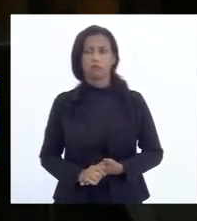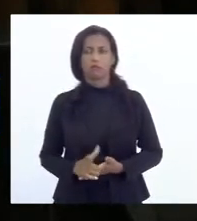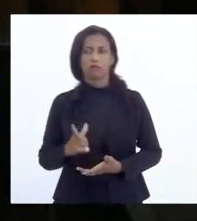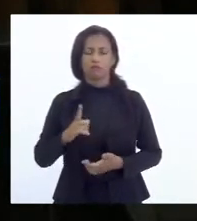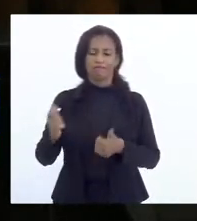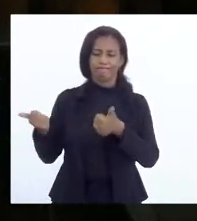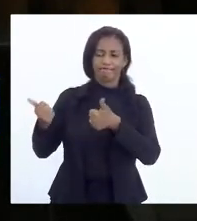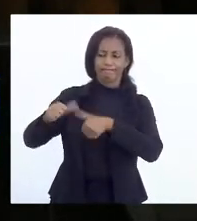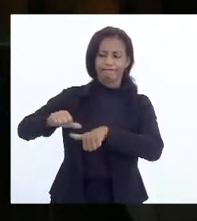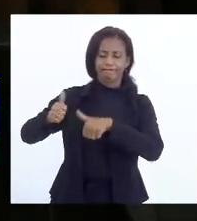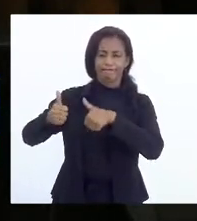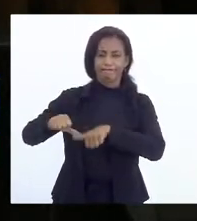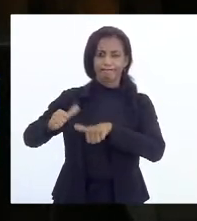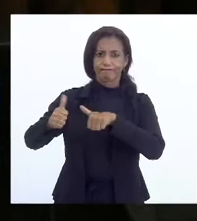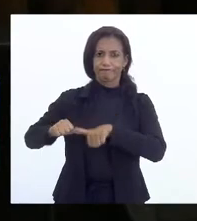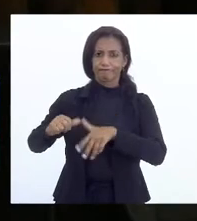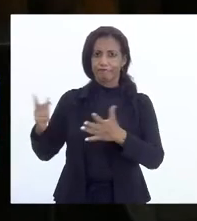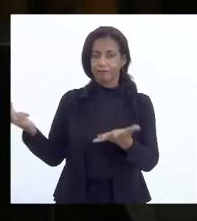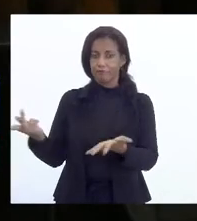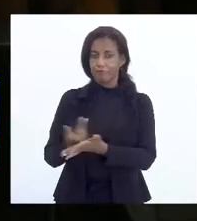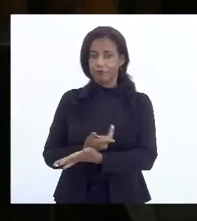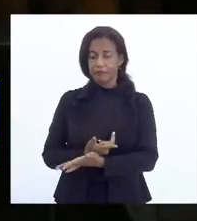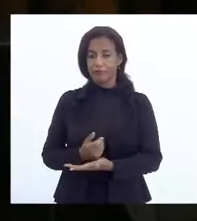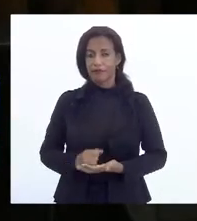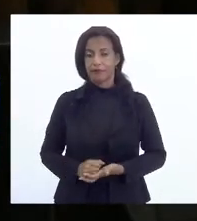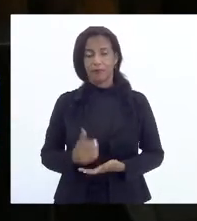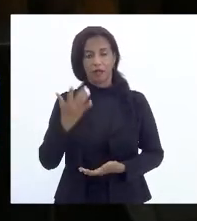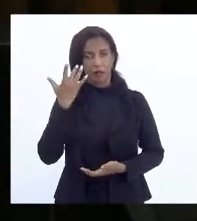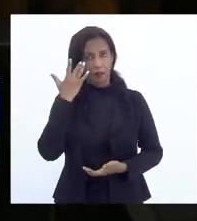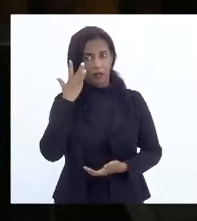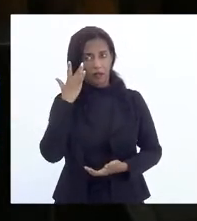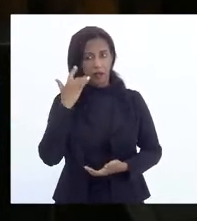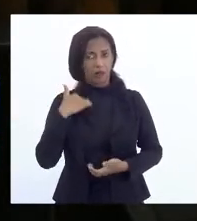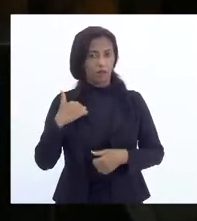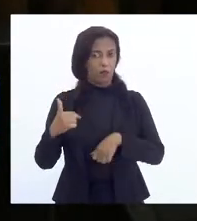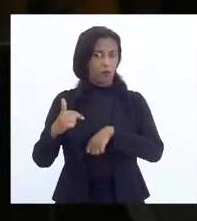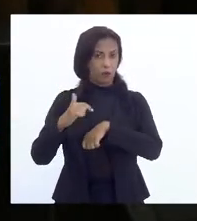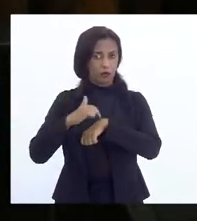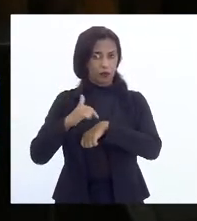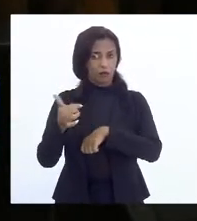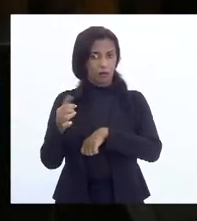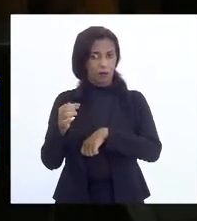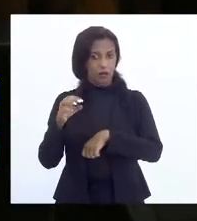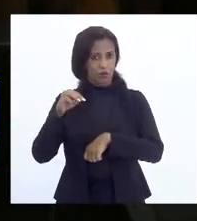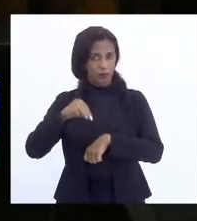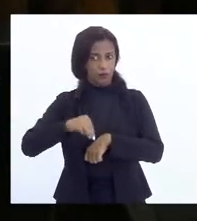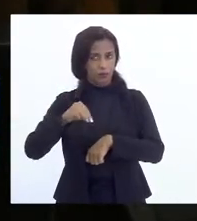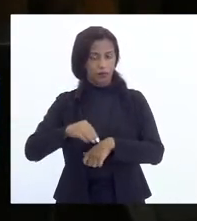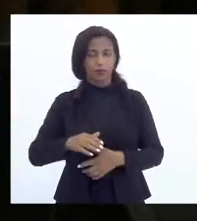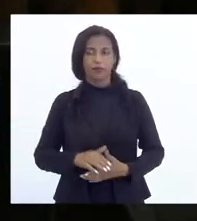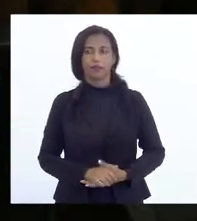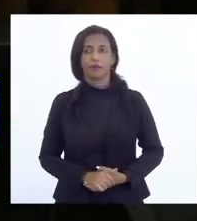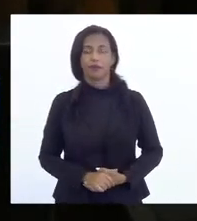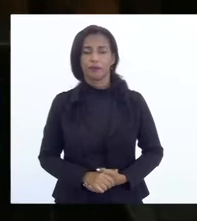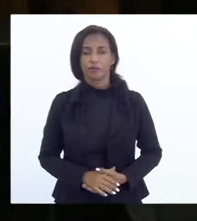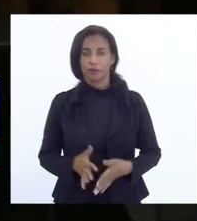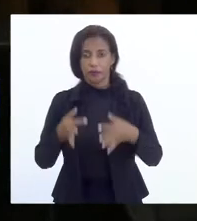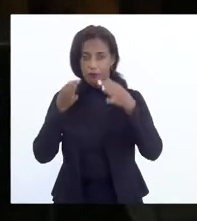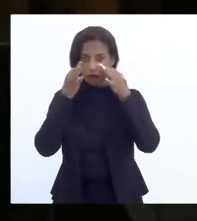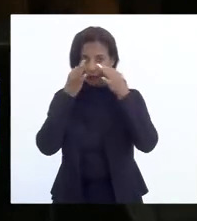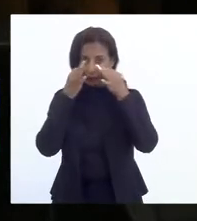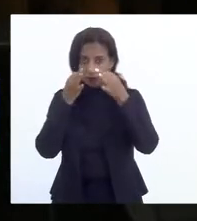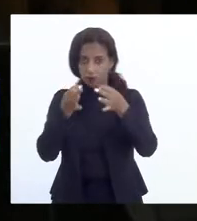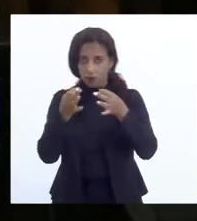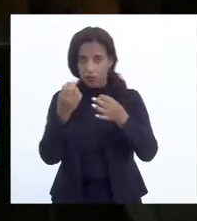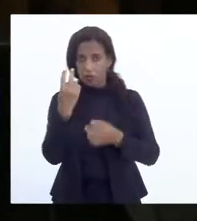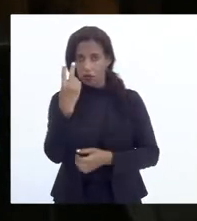averiguar essa questão. Então, acho que, no meu tempo de 10 minutos, estou chamando a atenção